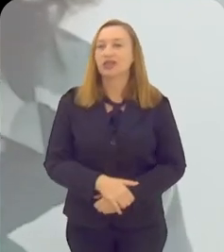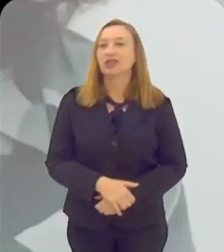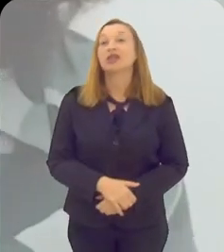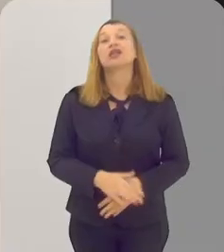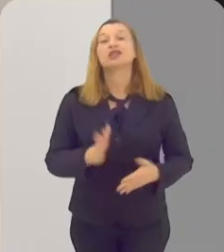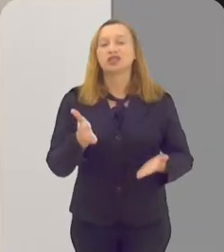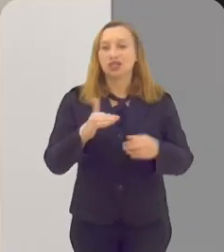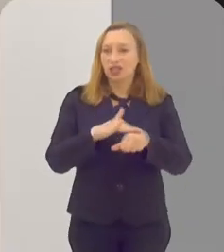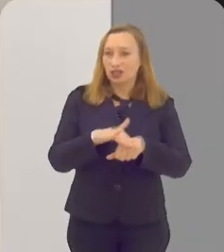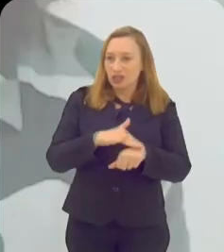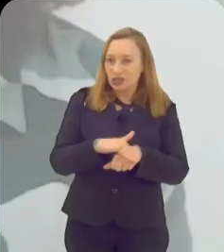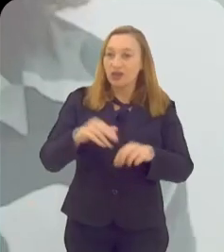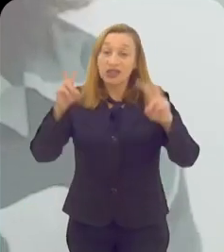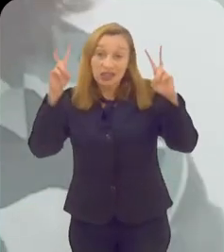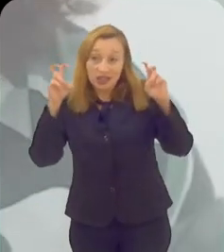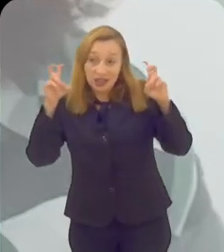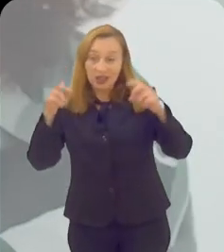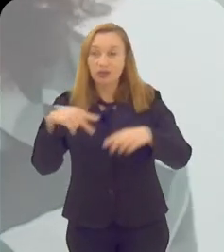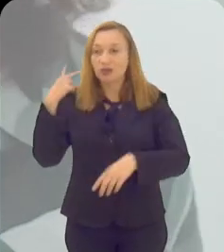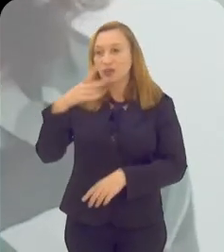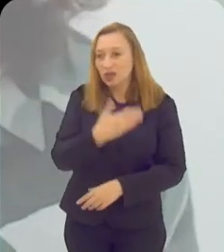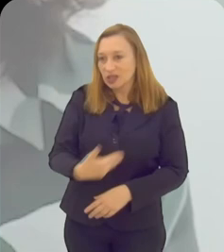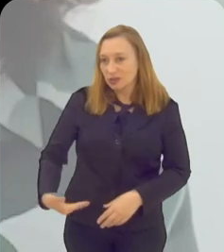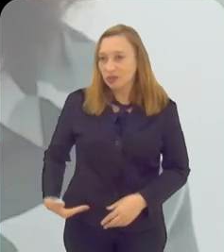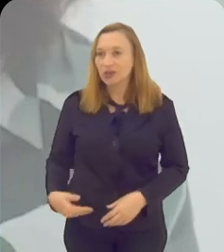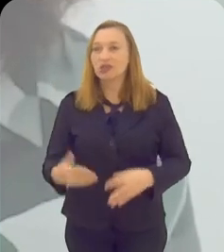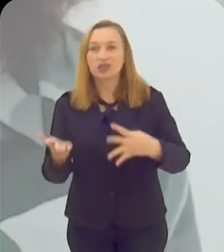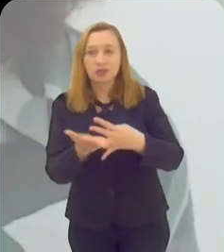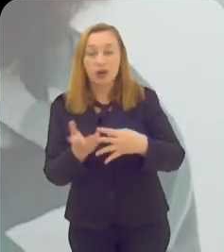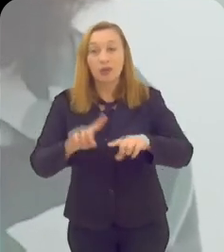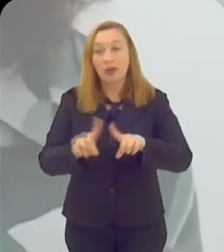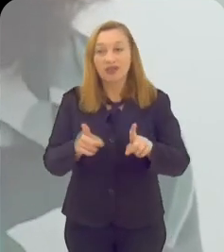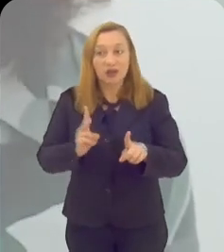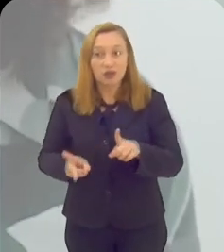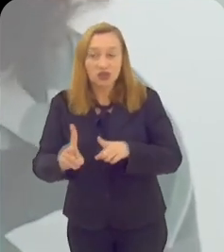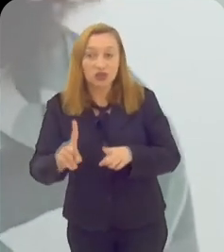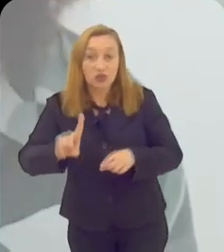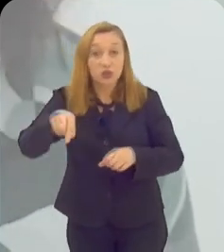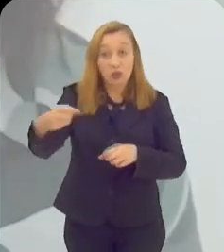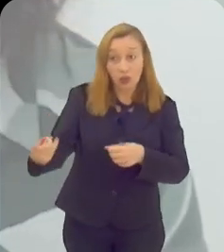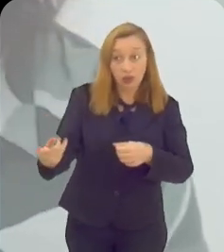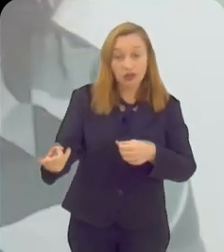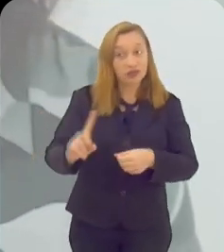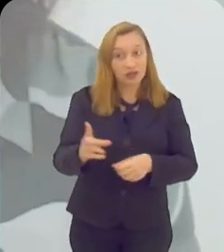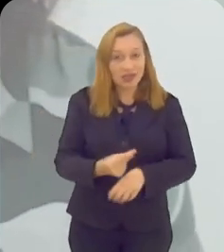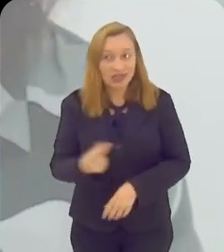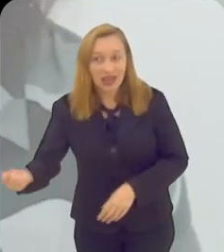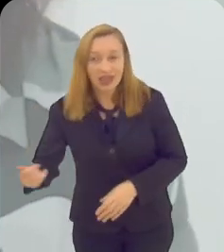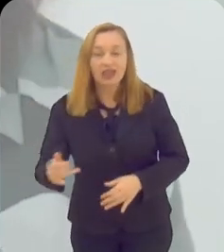participativa. Exatamente. A gente já começou a entrar nesse tema das políticas públicas nesse bloco, mas a gente vai